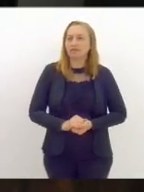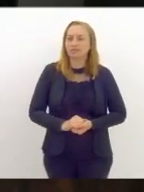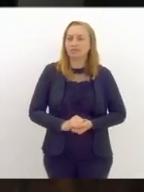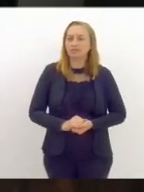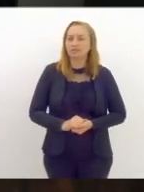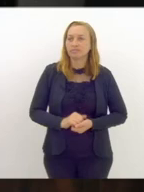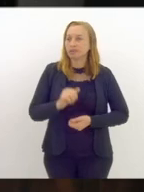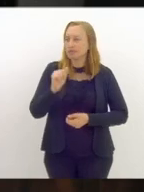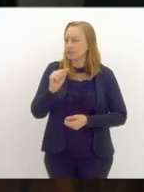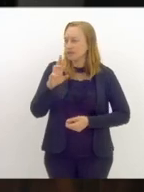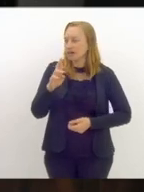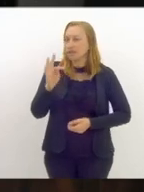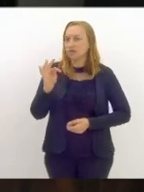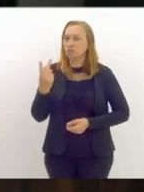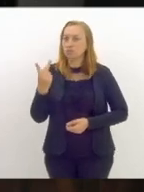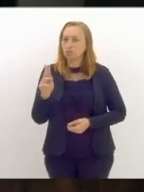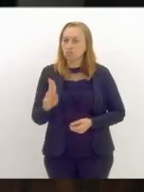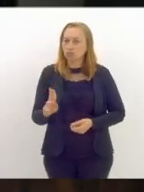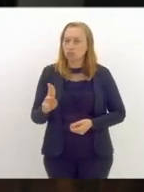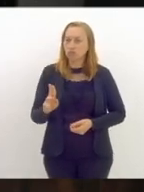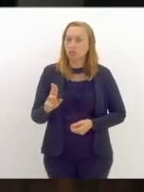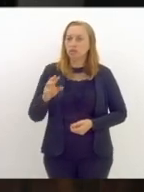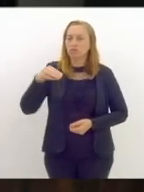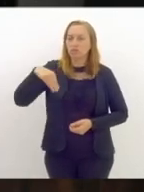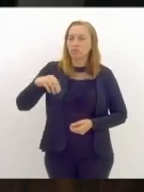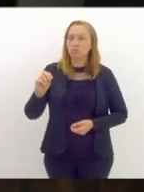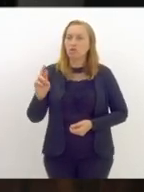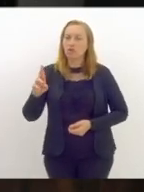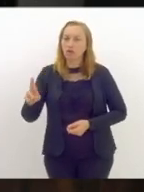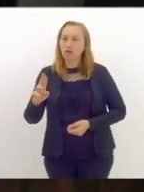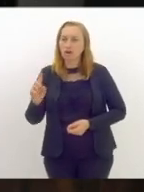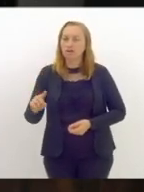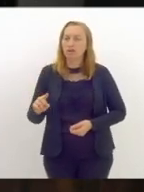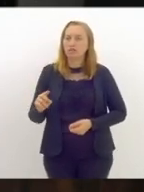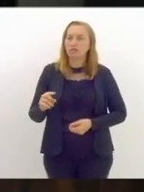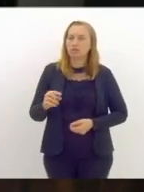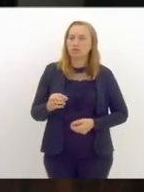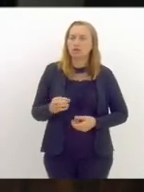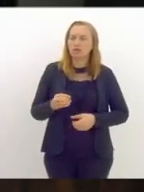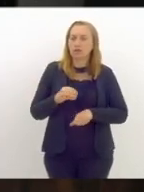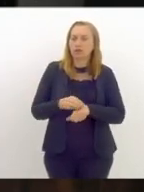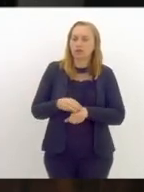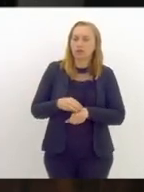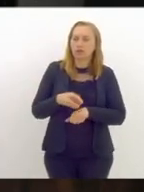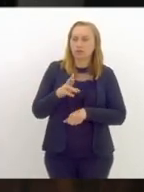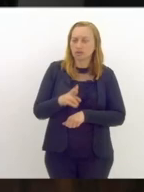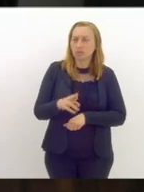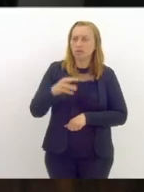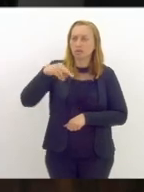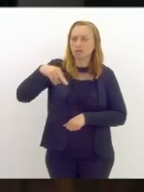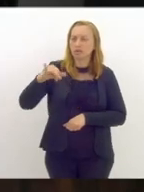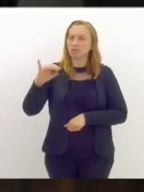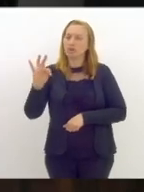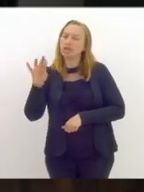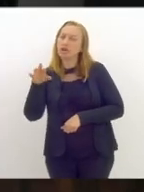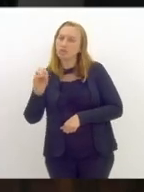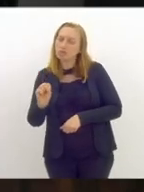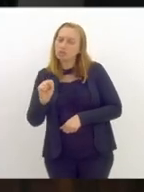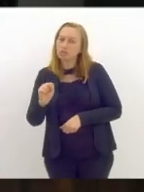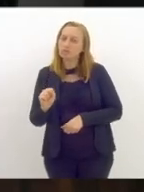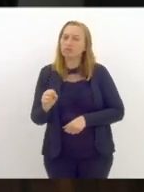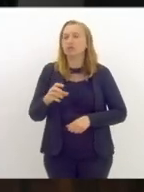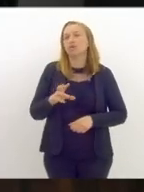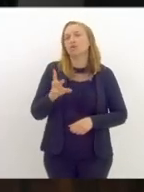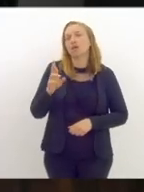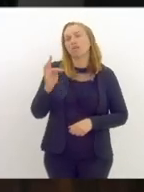o Arthur Custódio do Morrão, seja bem-vindo também, o doutor Carlos Nicodemos, aqui vejo,